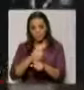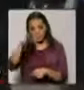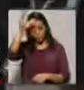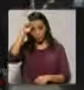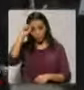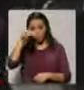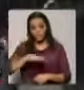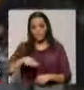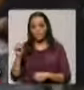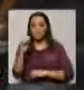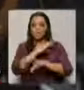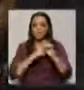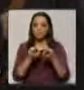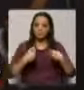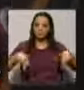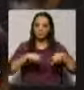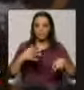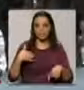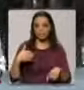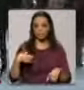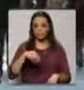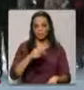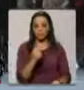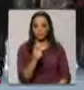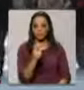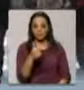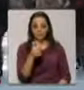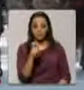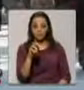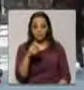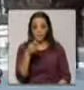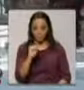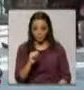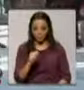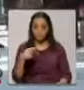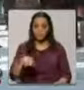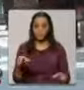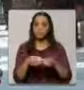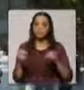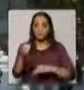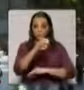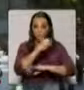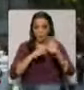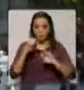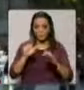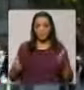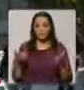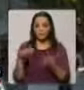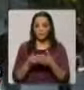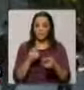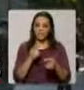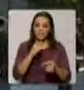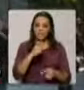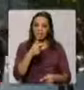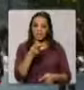da zona Euro reúnem-se esta sexta-feira em Bruxelas para o presidente da Comissão europeia a proposta de Atenas é